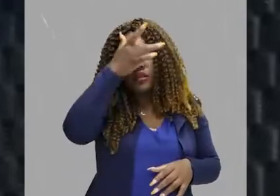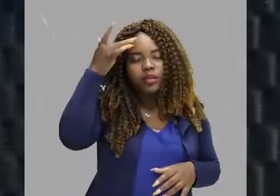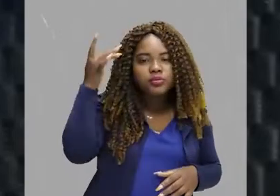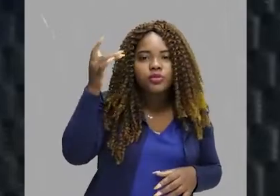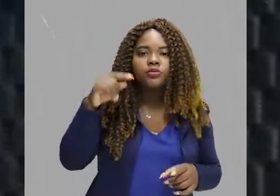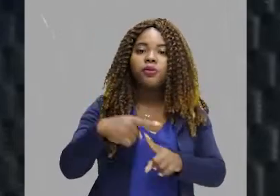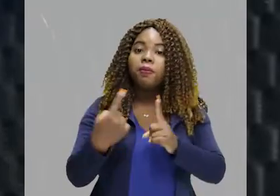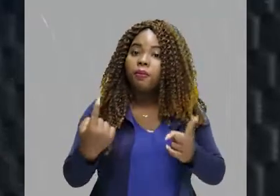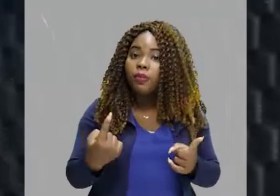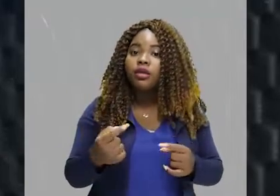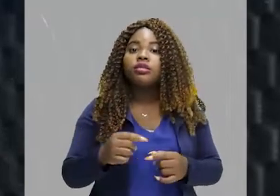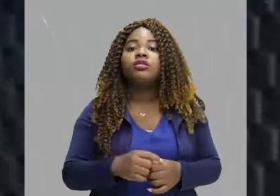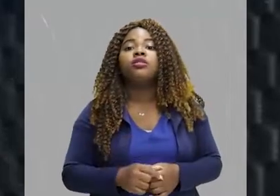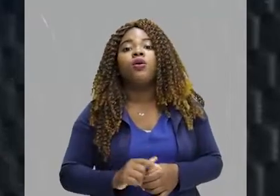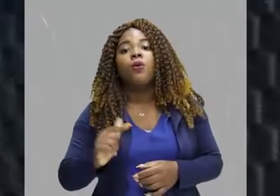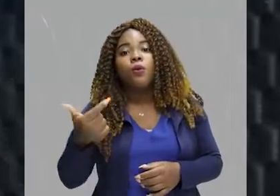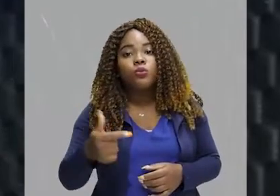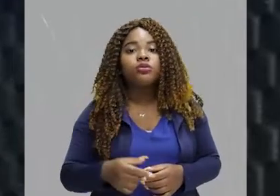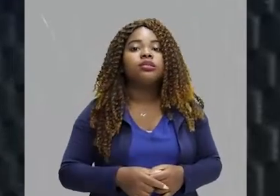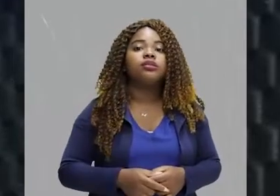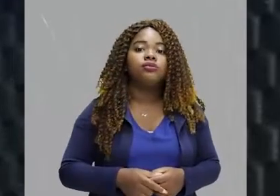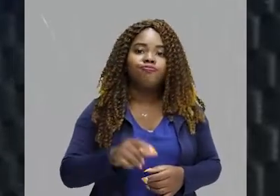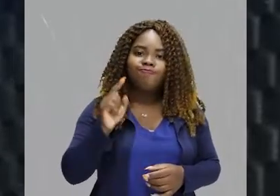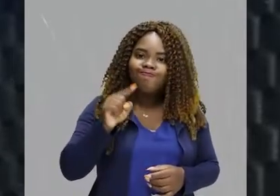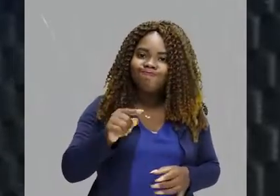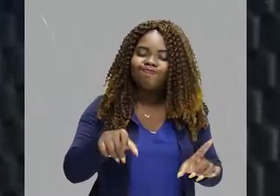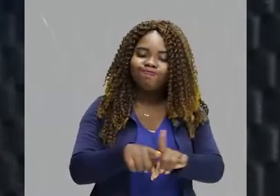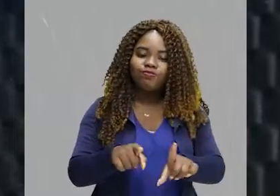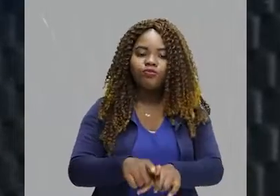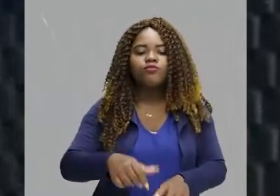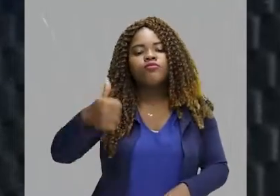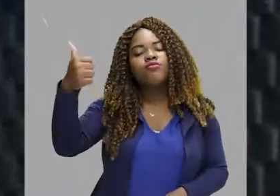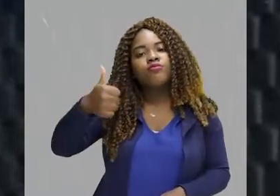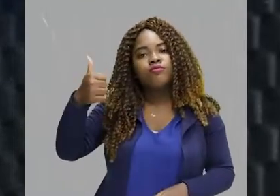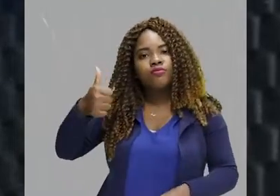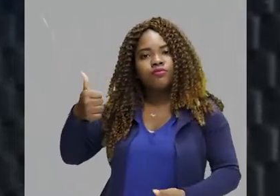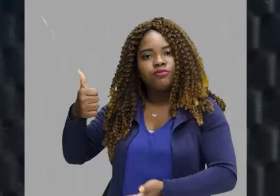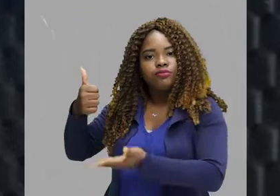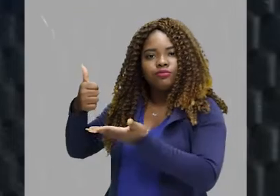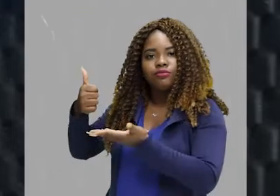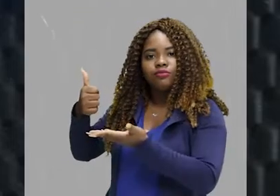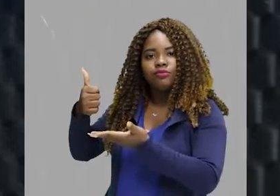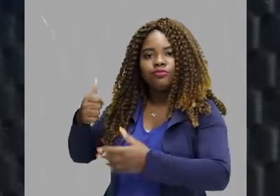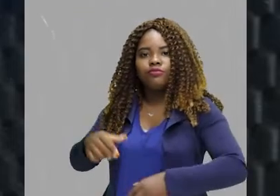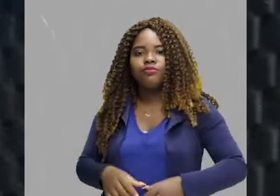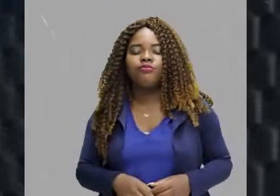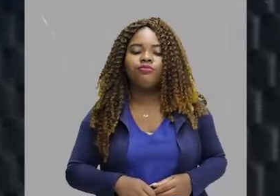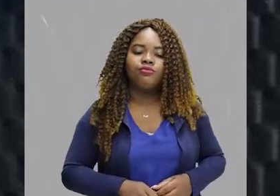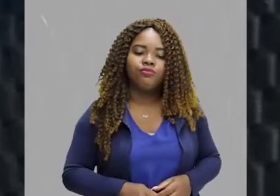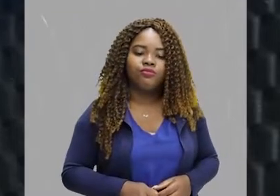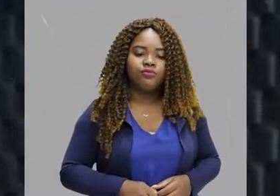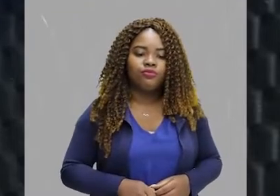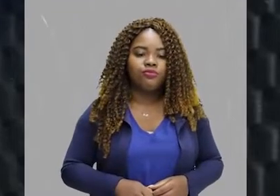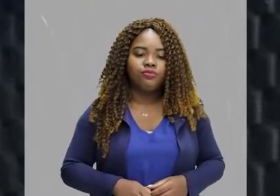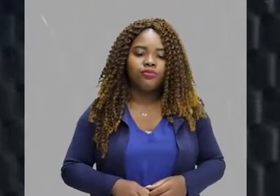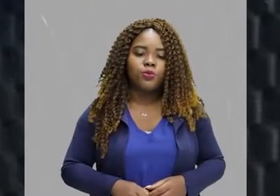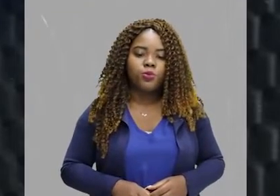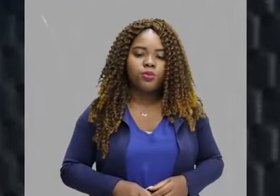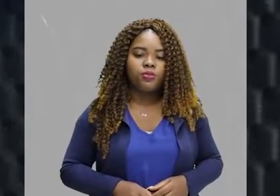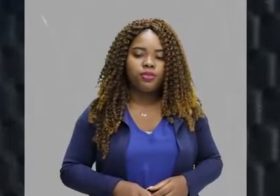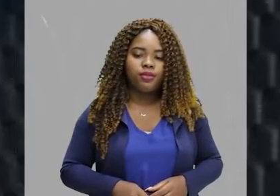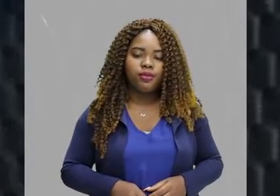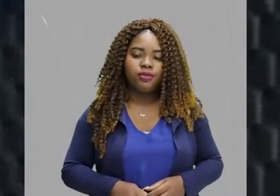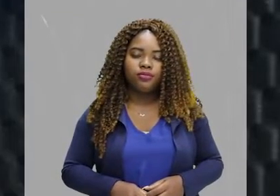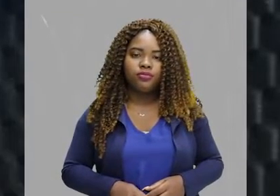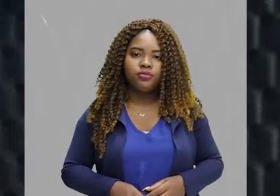ti. Dependem só da gente. Primeiro, o descarte adequado do lixo e dos rejeitos